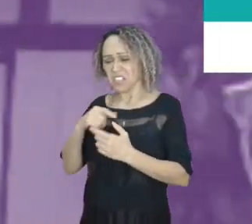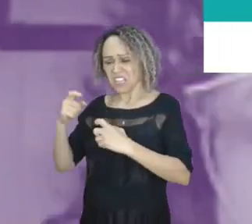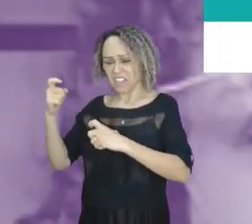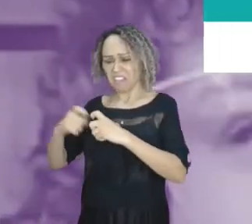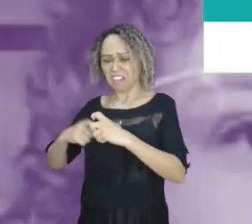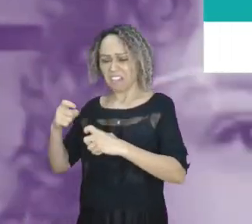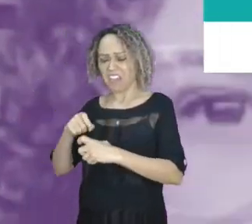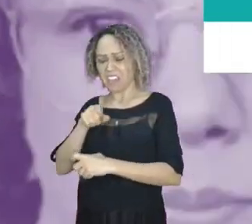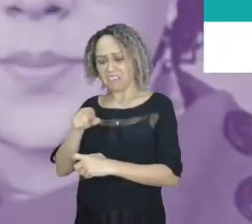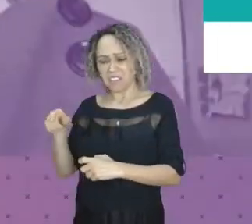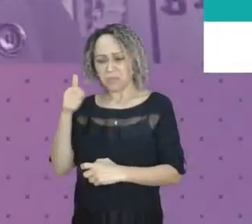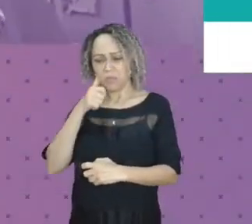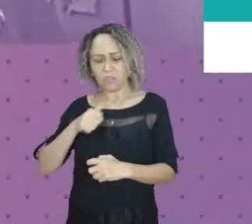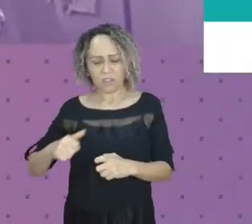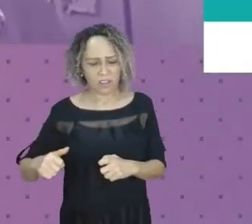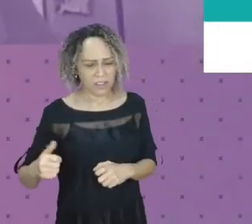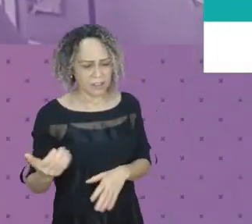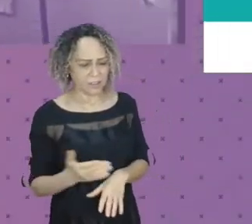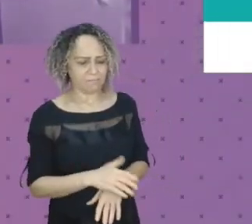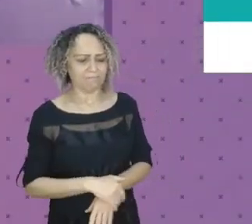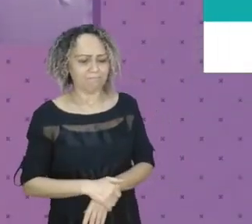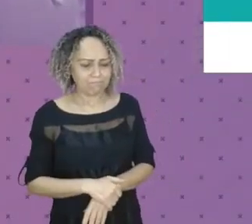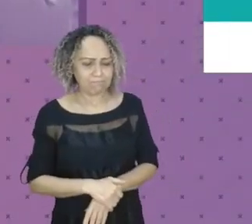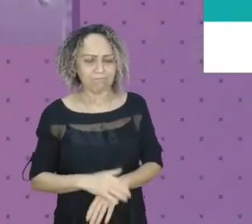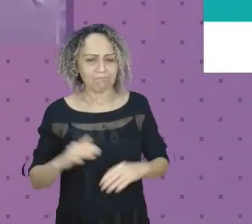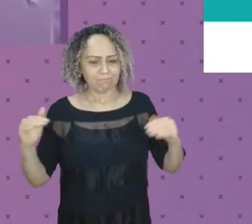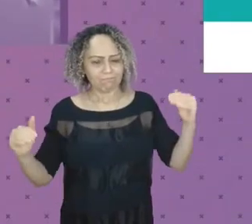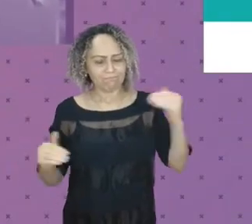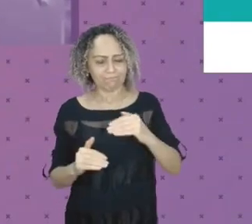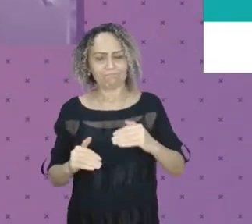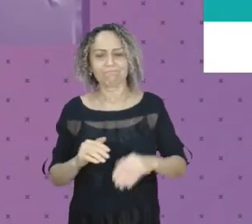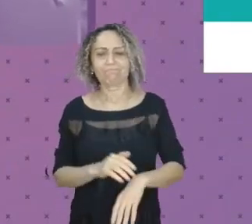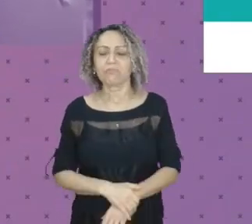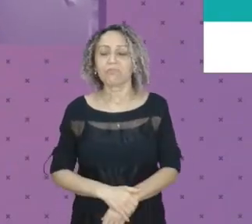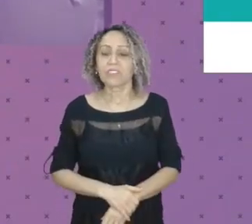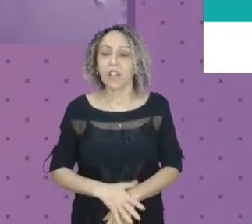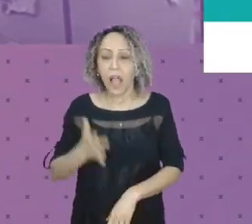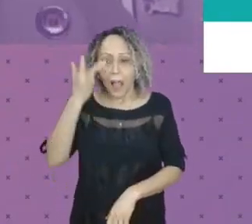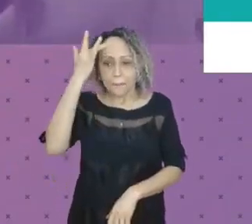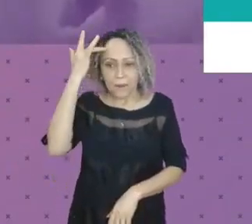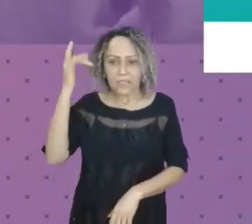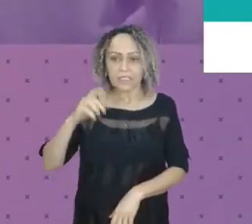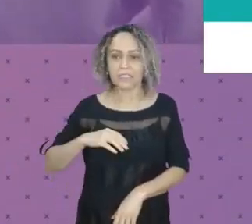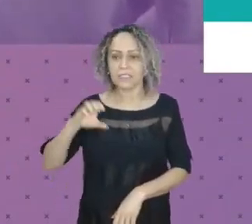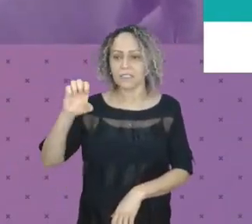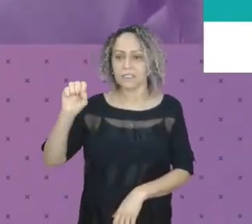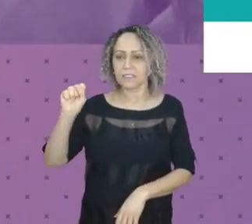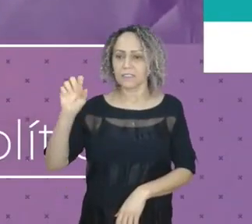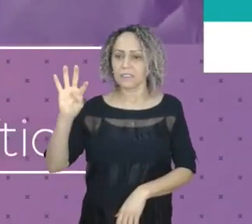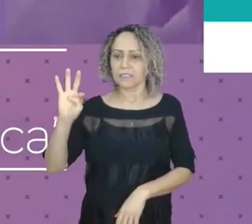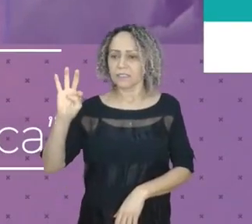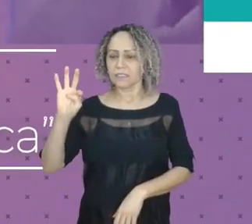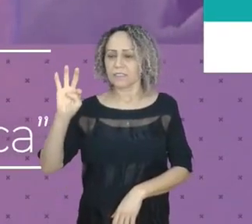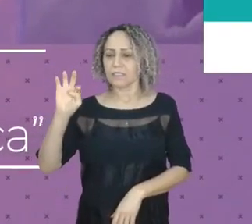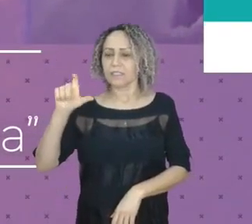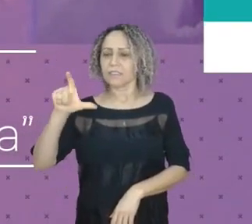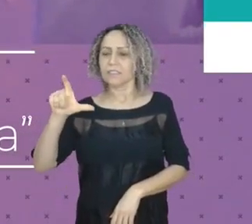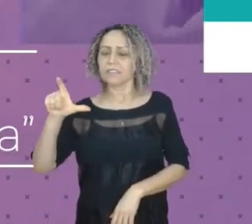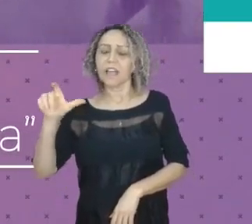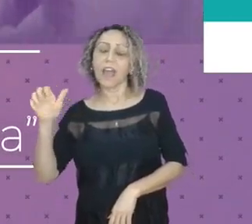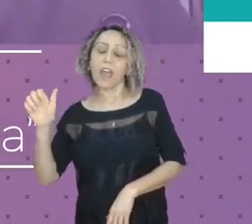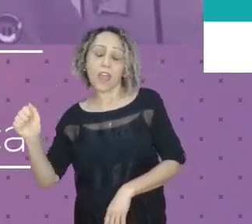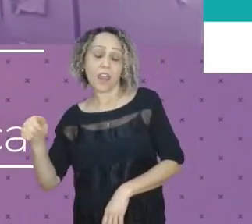é isso. Amanhã nos encontraremos com Estela Balardim, vereadora em Caxias do Sul, que irá falar sobre